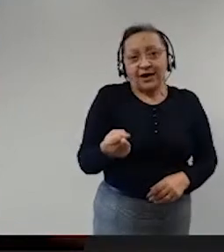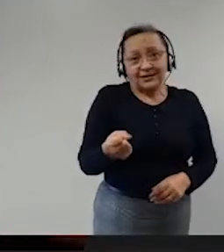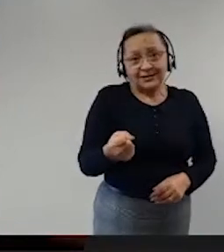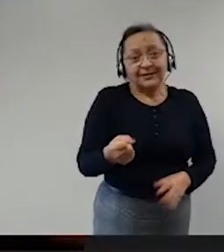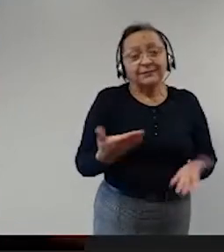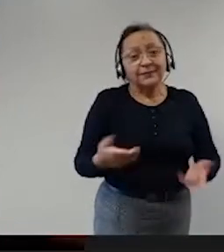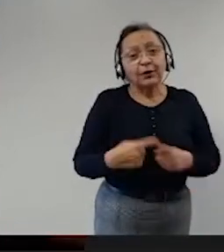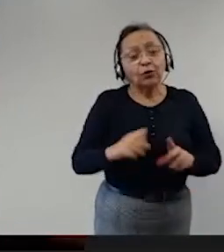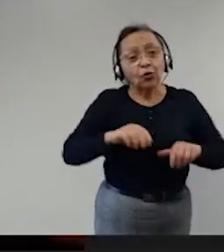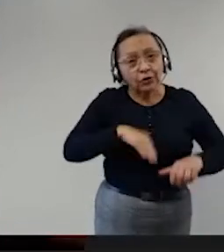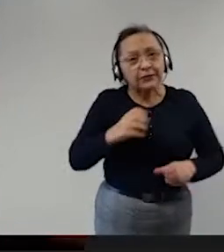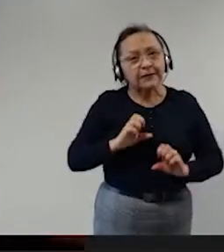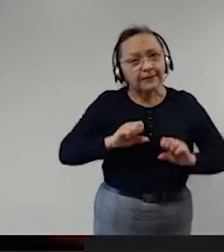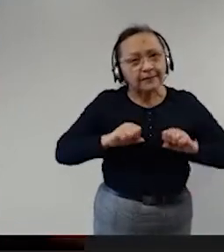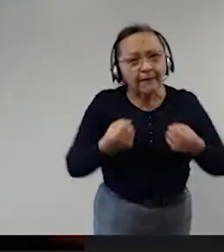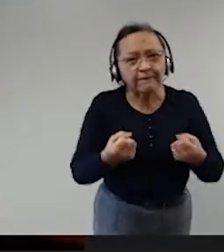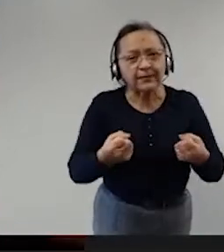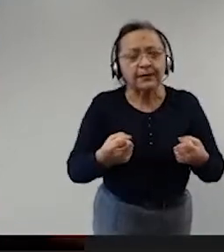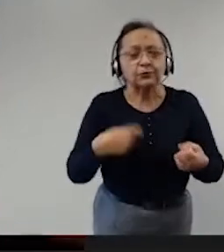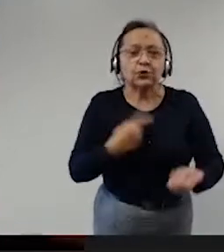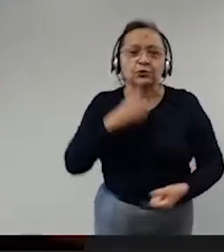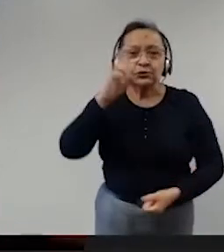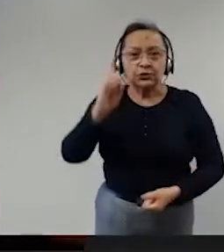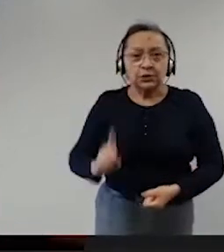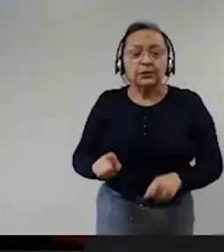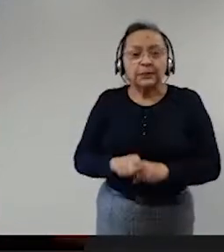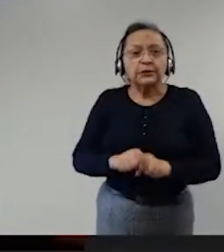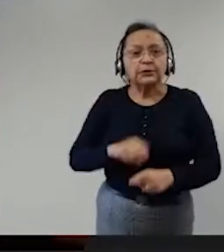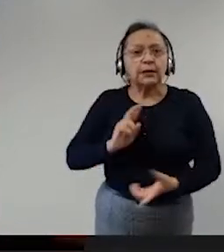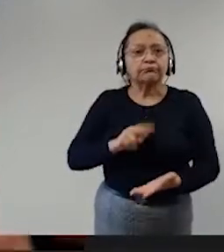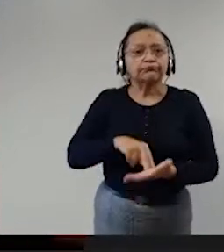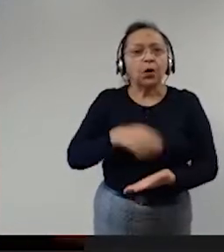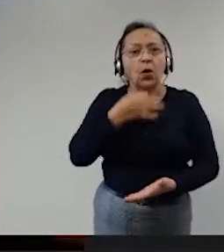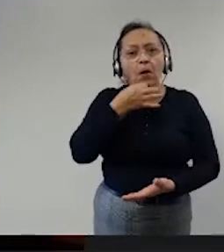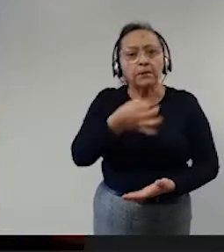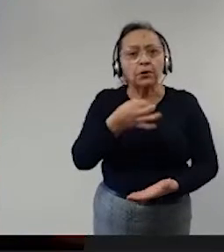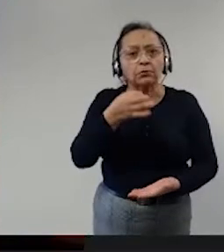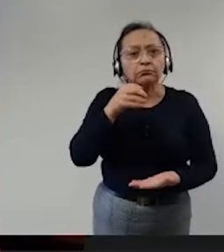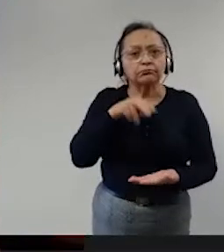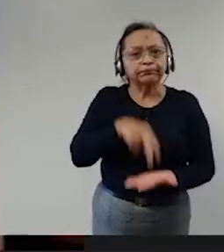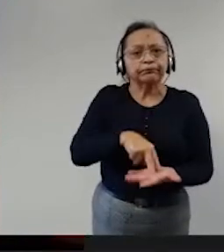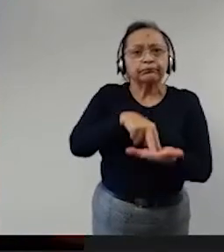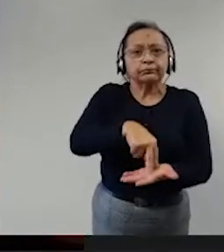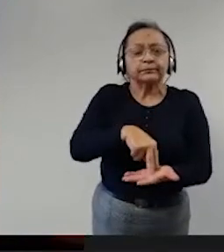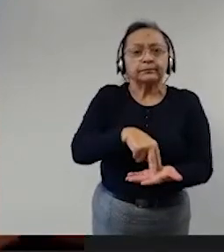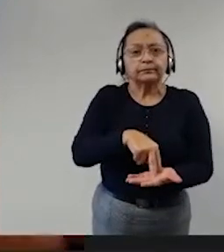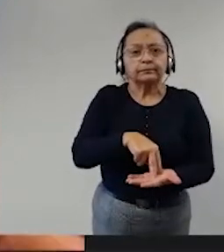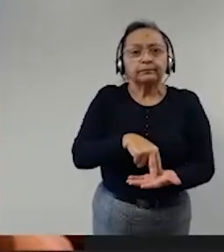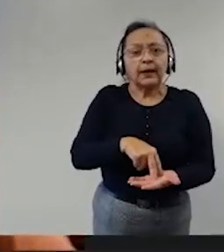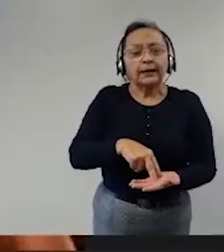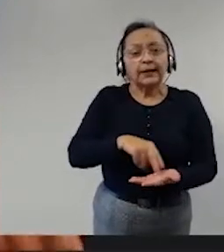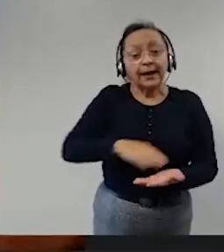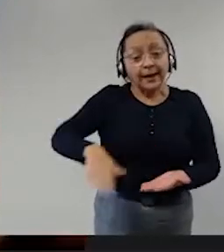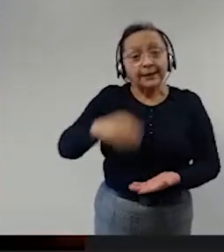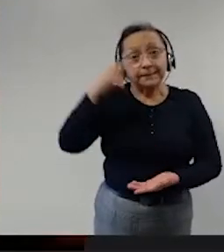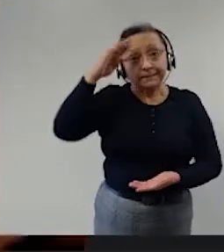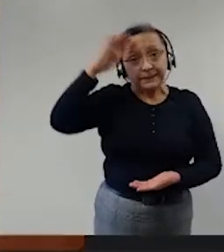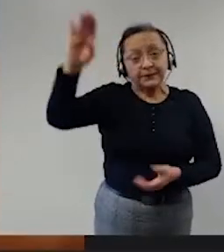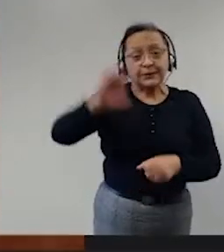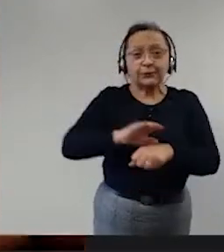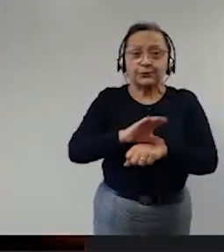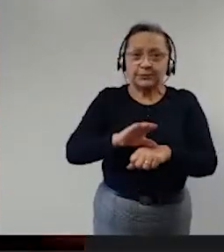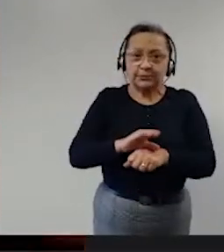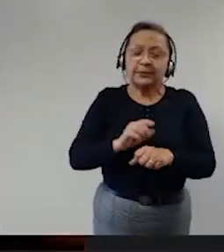posicionamentos, que necessariamente têm que ser posicionamentos que estejam, principalmente na área constitucional,